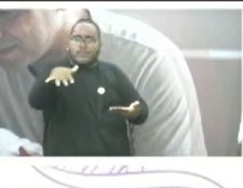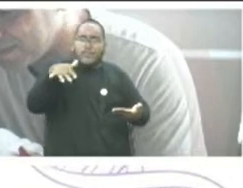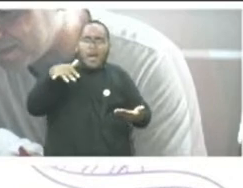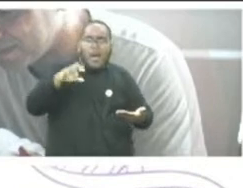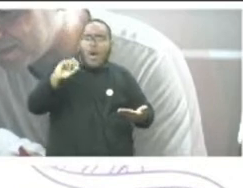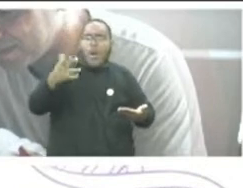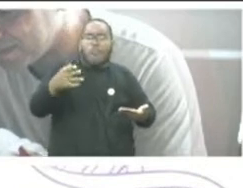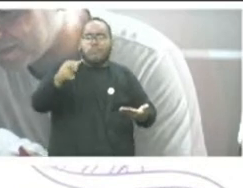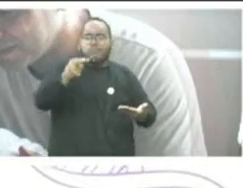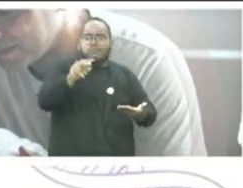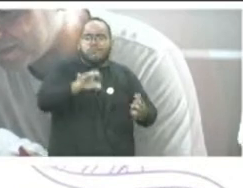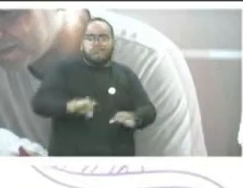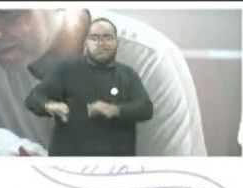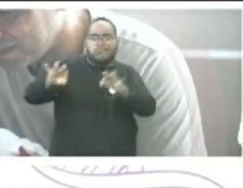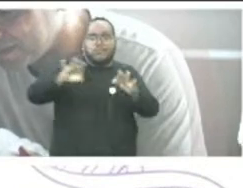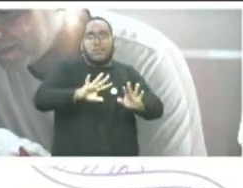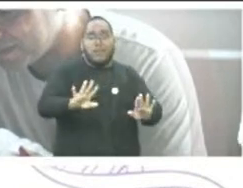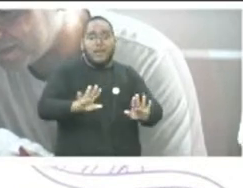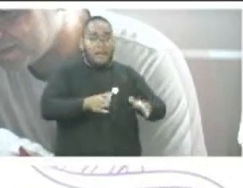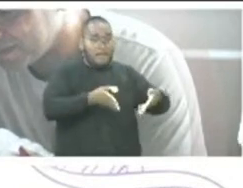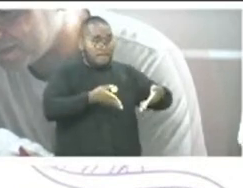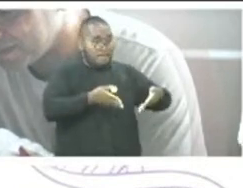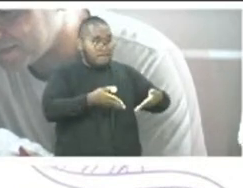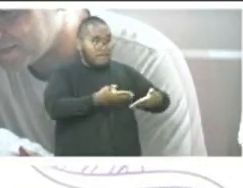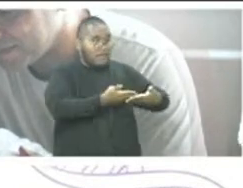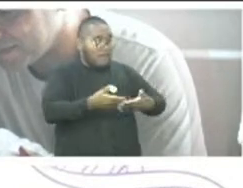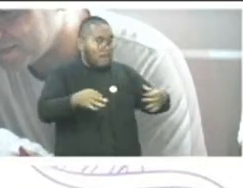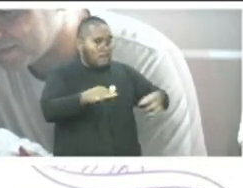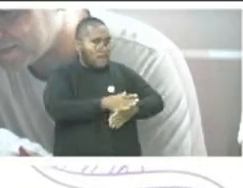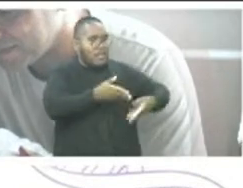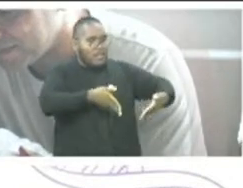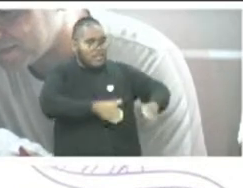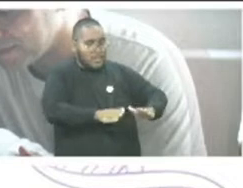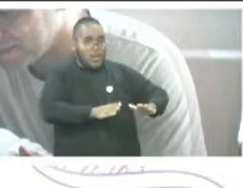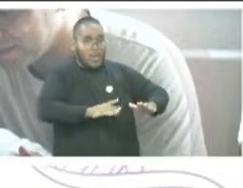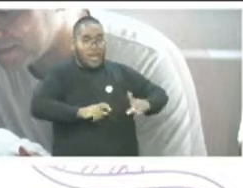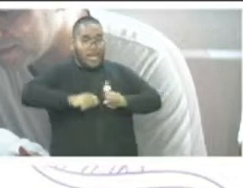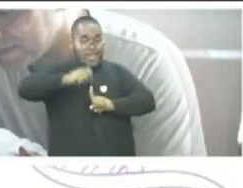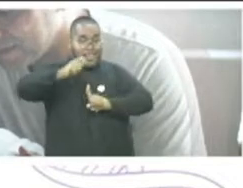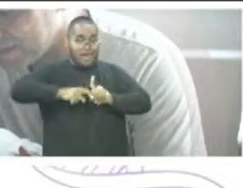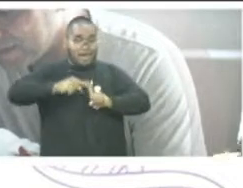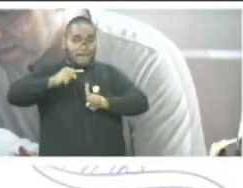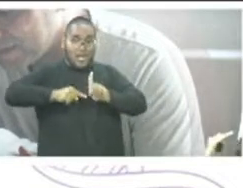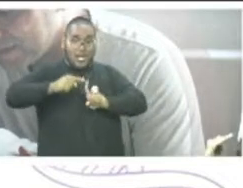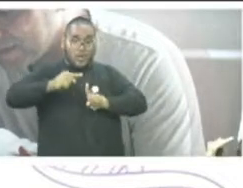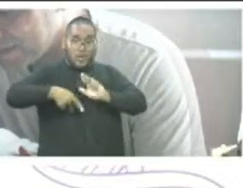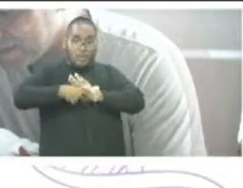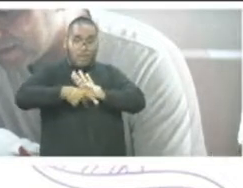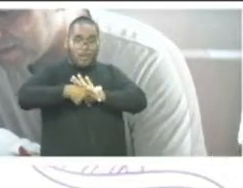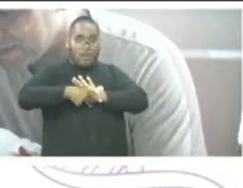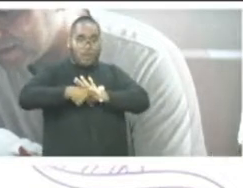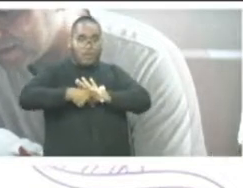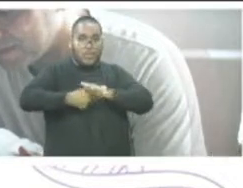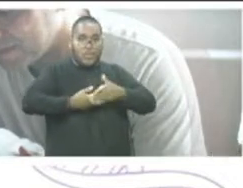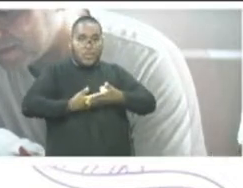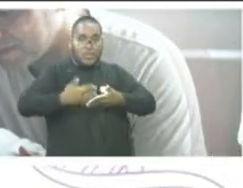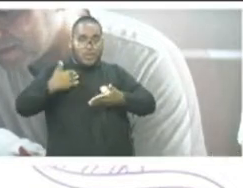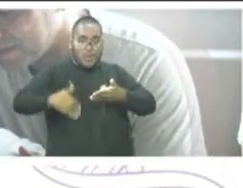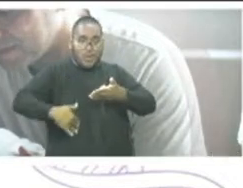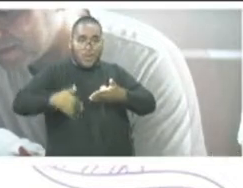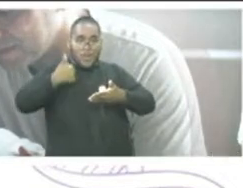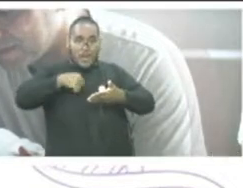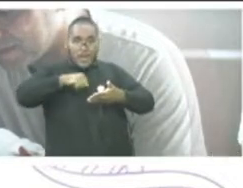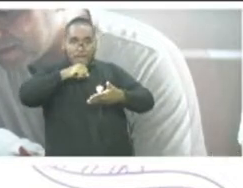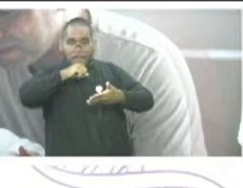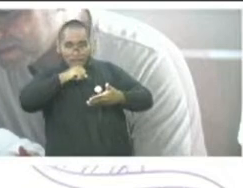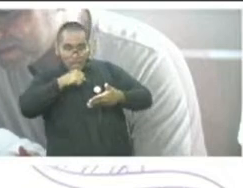mas depois que o bebê nasce, a temperatura do corpo da mãe, ela faz um aumento súbito e fisiológico.